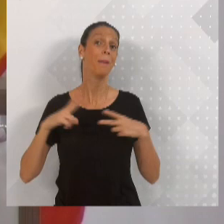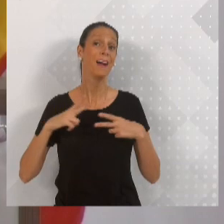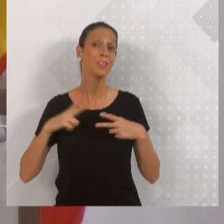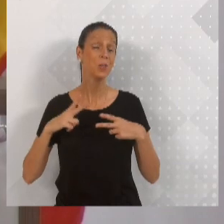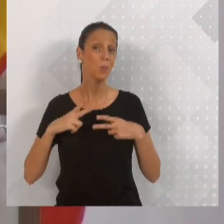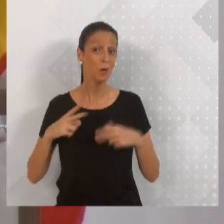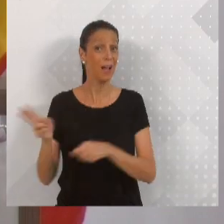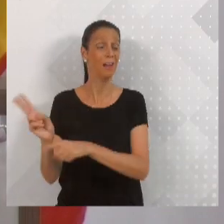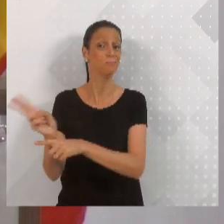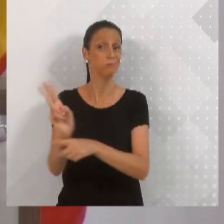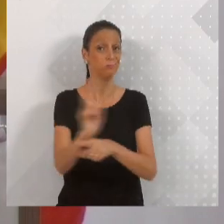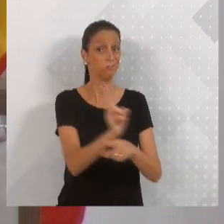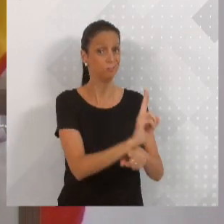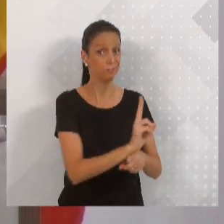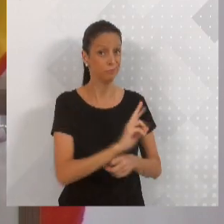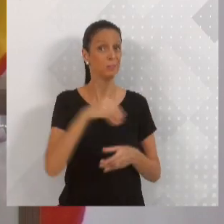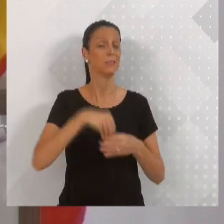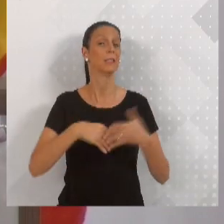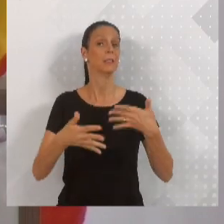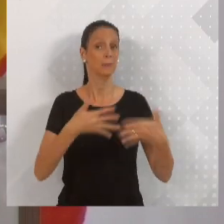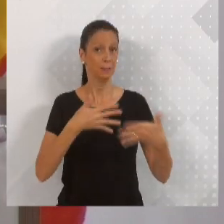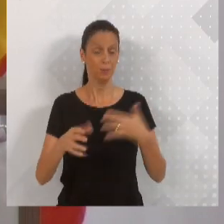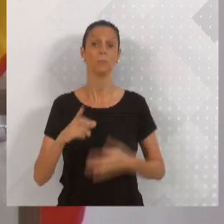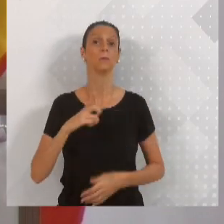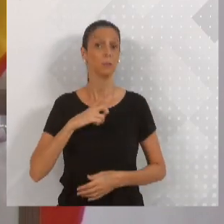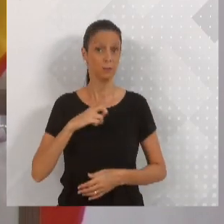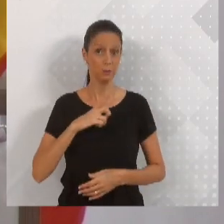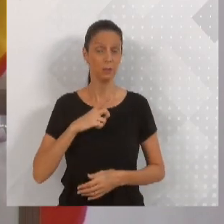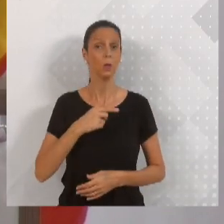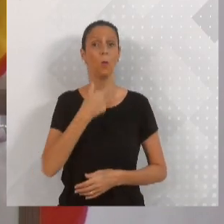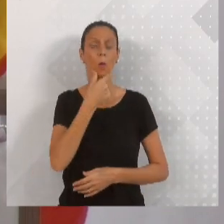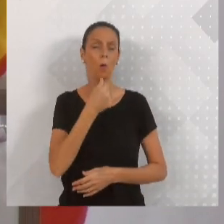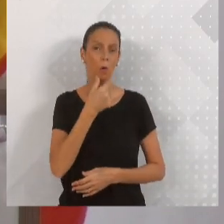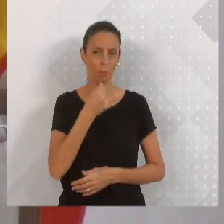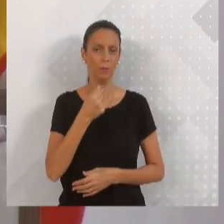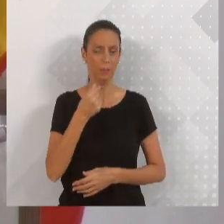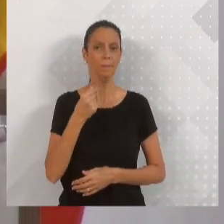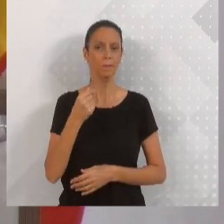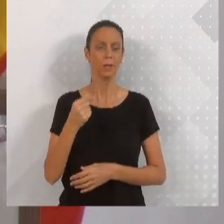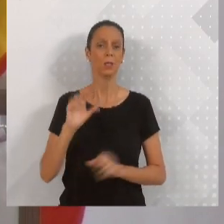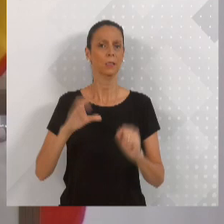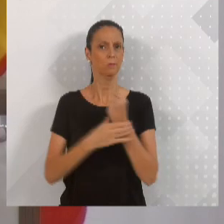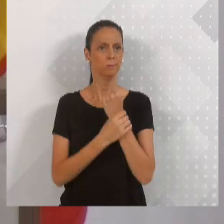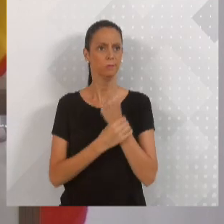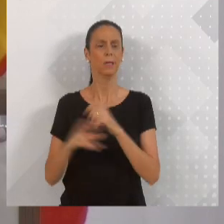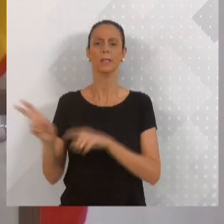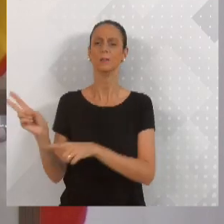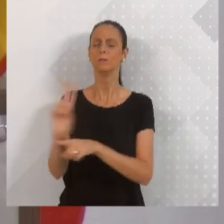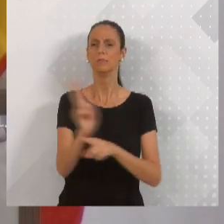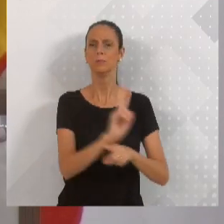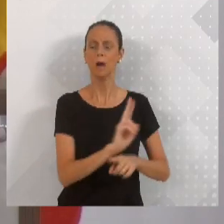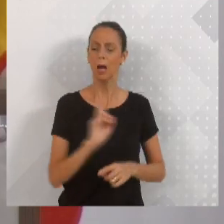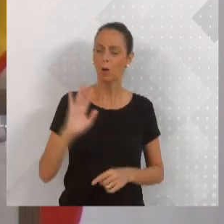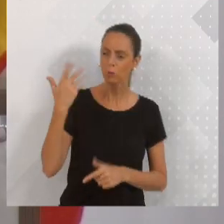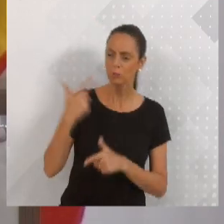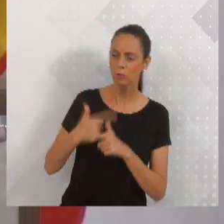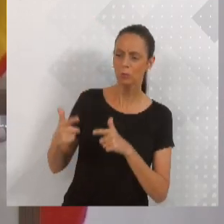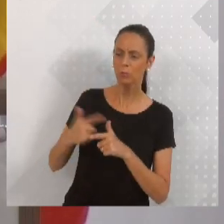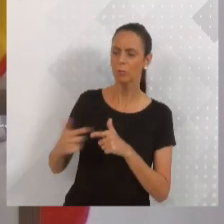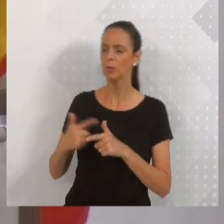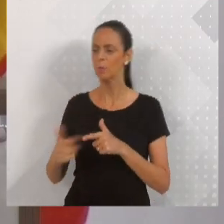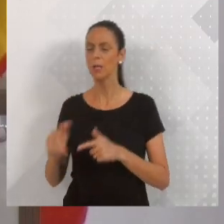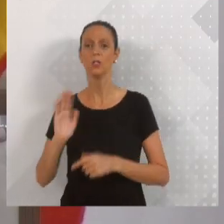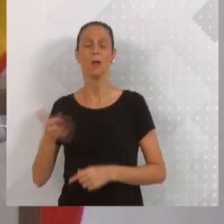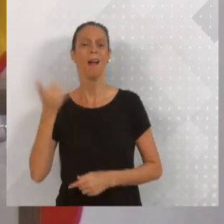terminais urbanos e quando o vigilante lá o ou segurança privada se deparava com uma ocorrência ele